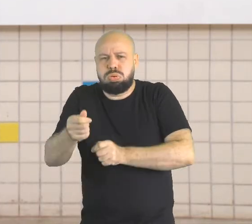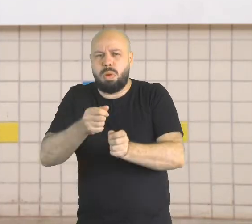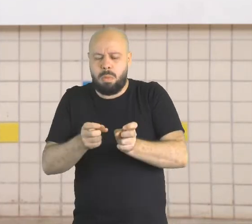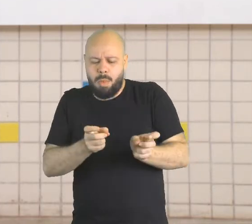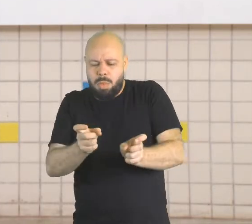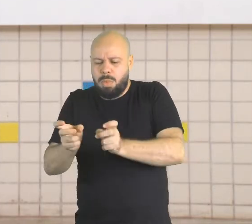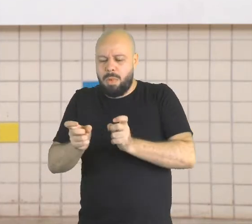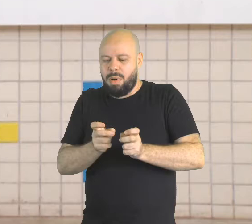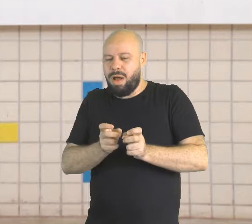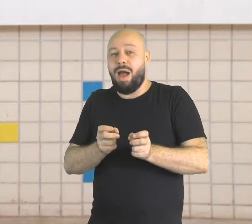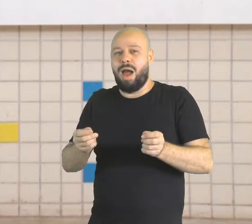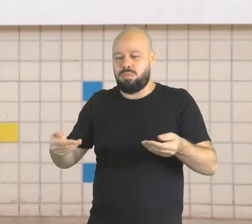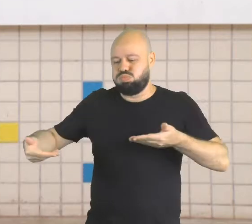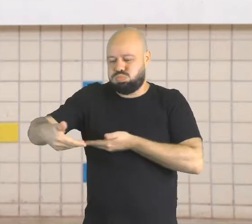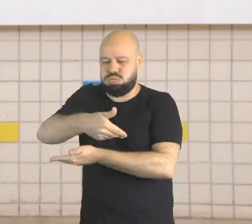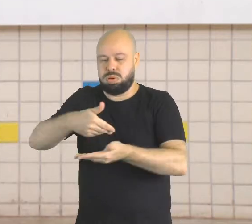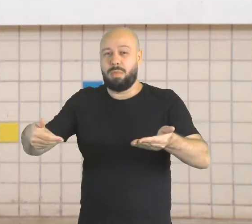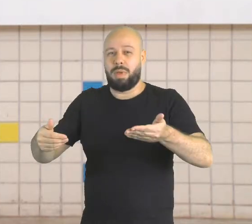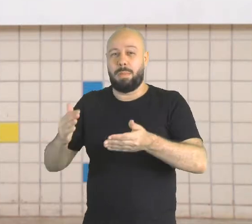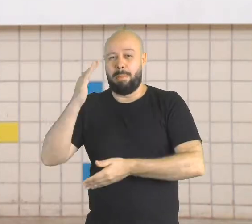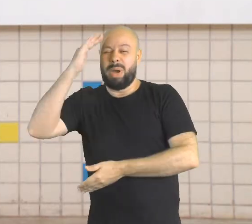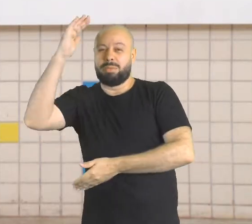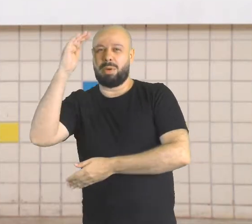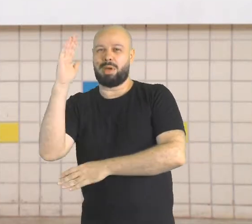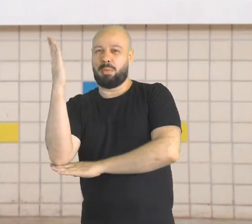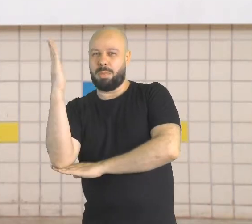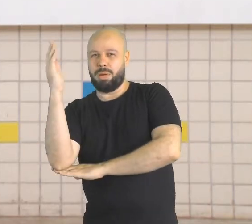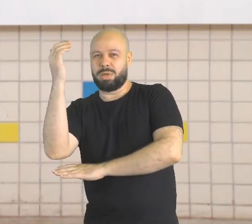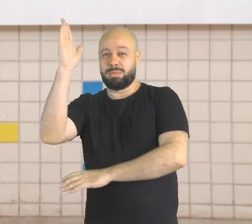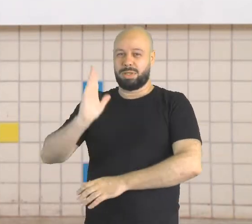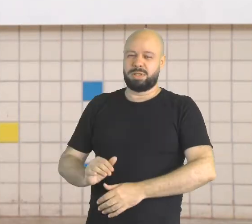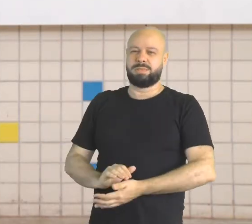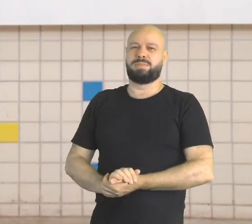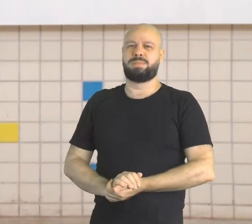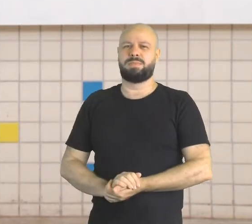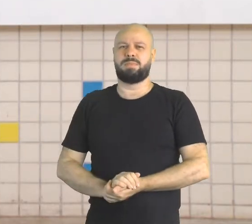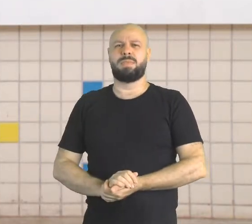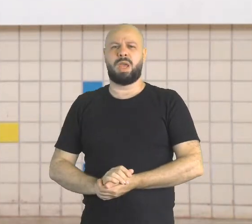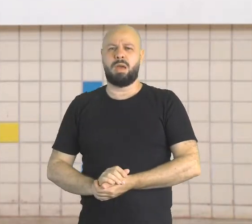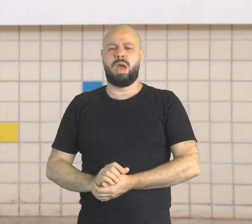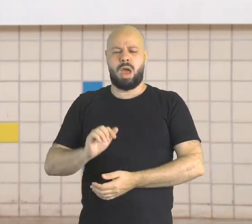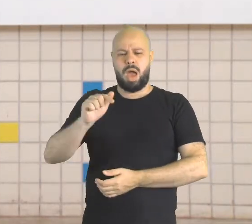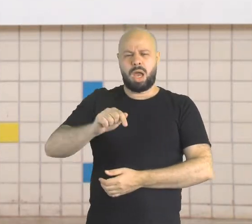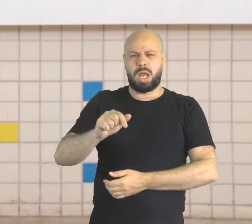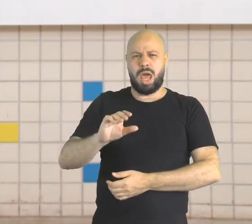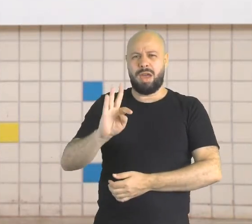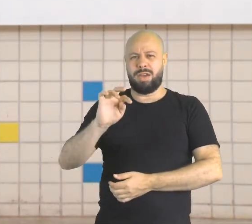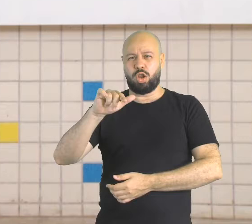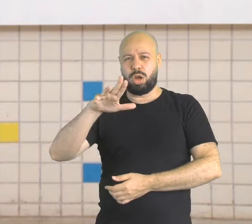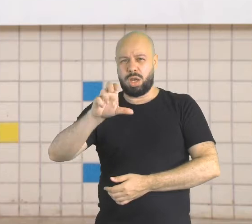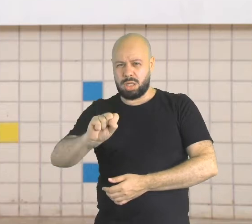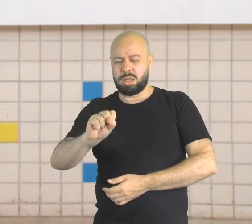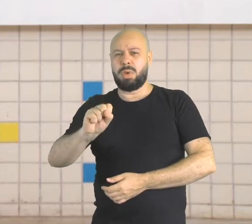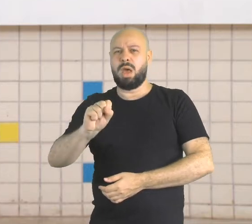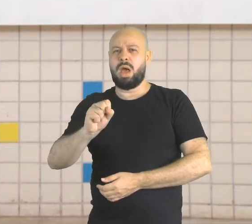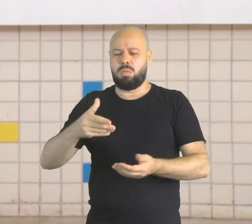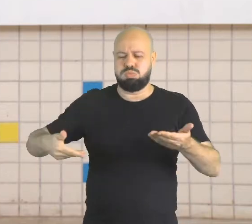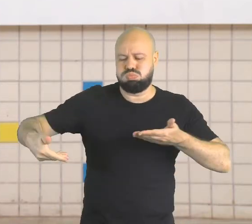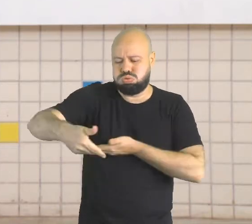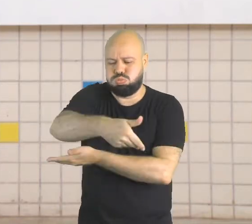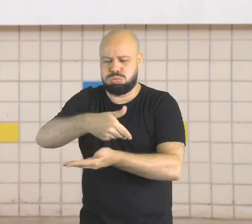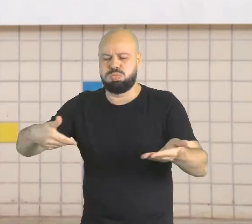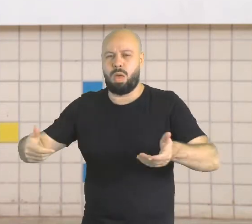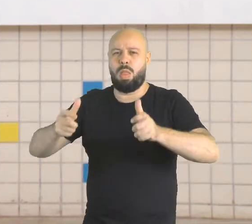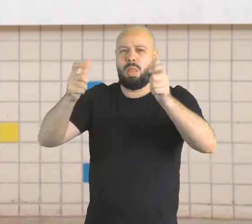com o nativo, principalmente do pau-brasil, certo? Nessas feitorias, o índio levava a madeira e lá ele fazia o escambo, certo?